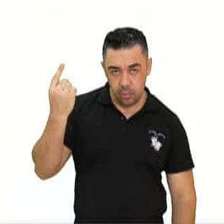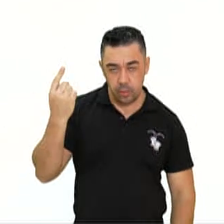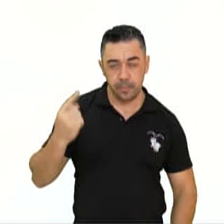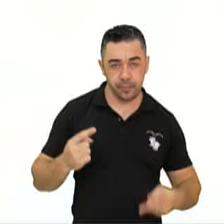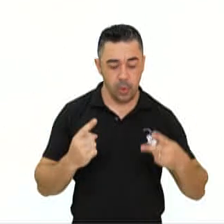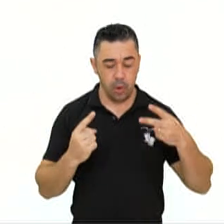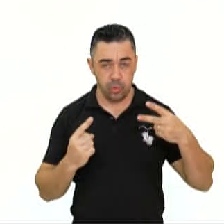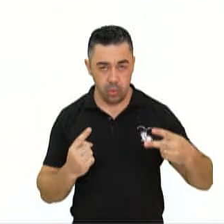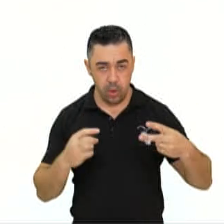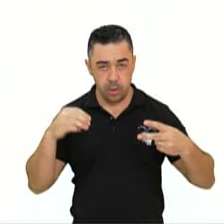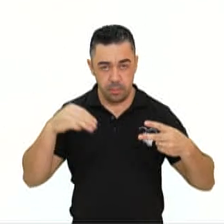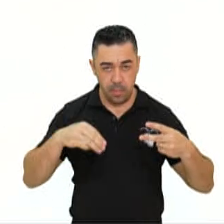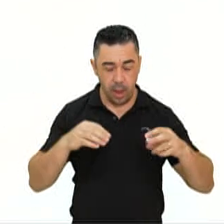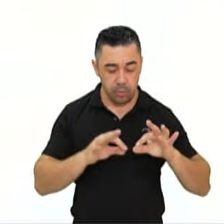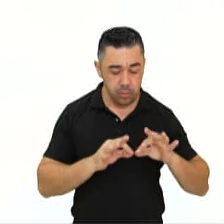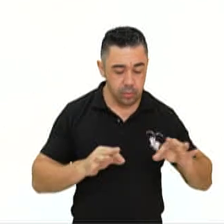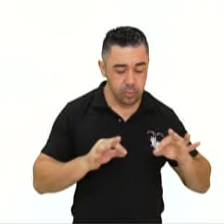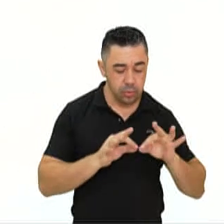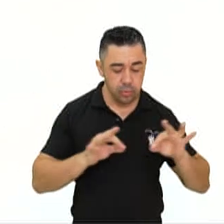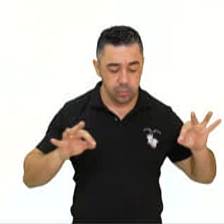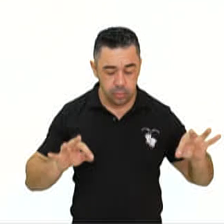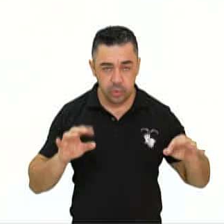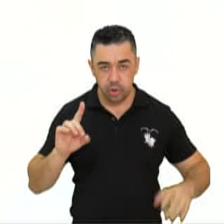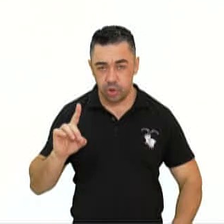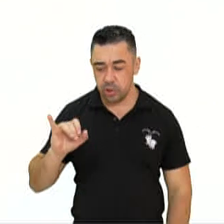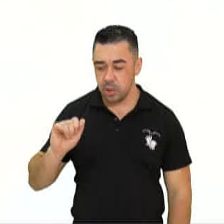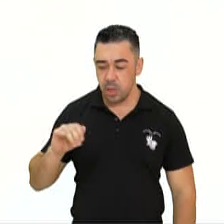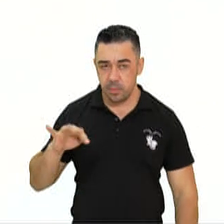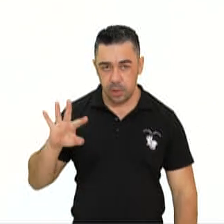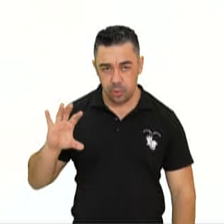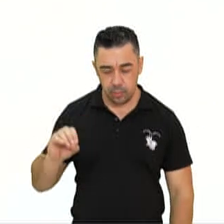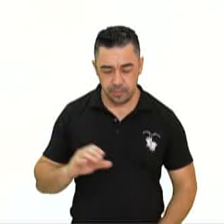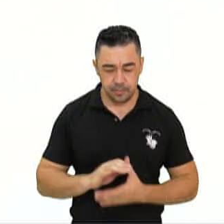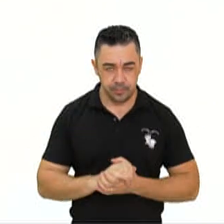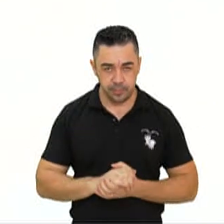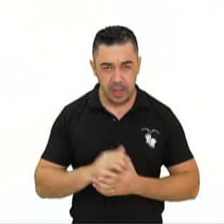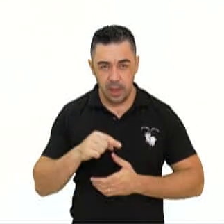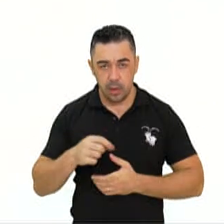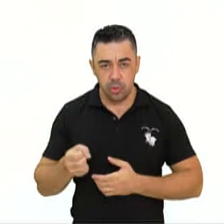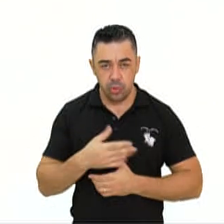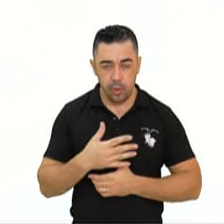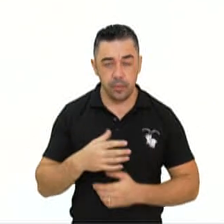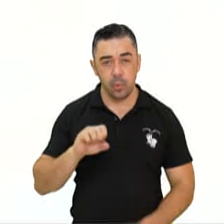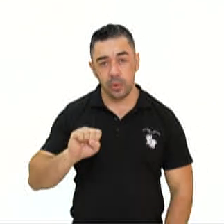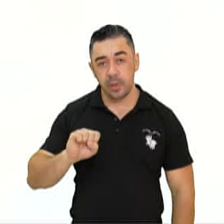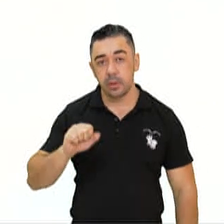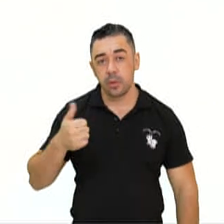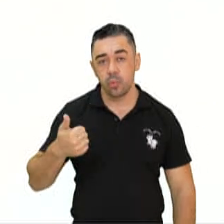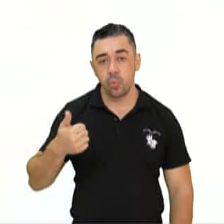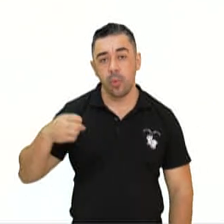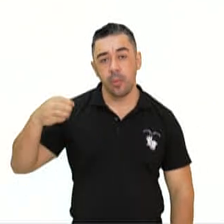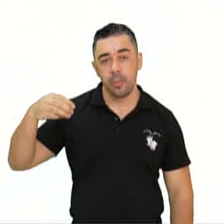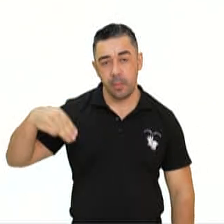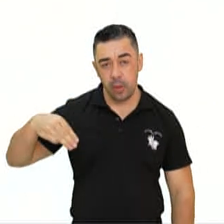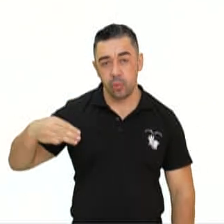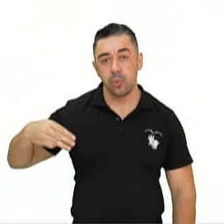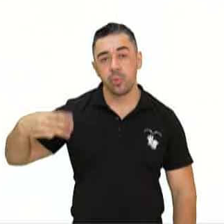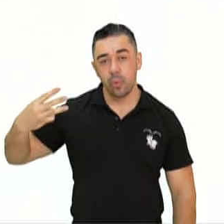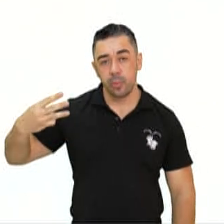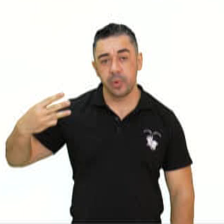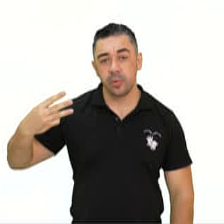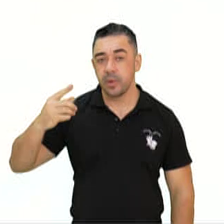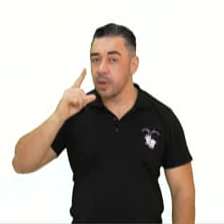metros de diâmetro. E estimou-se que a nova cisterna deverá comportar 81 metros cúbicos de